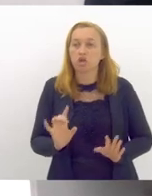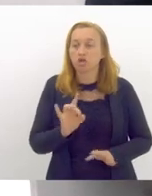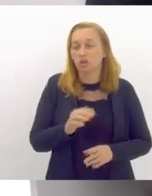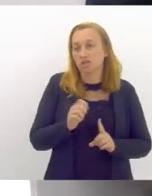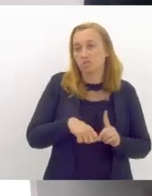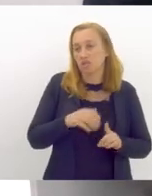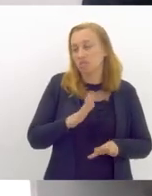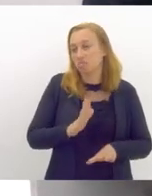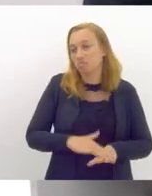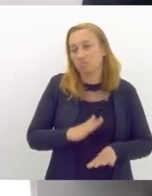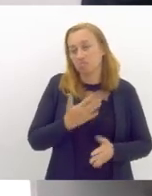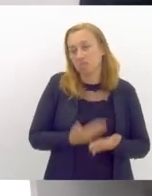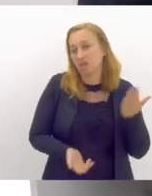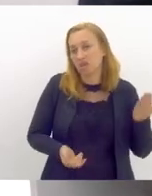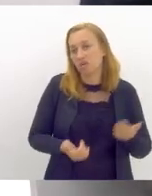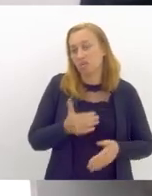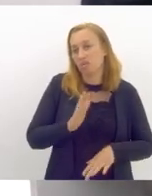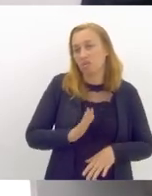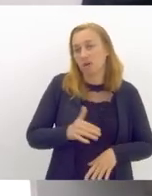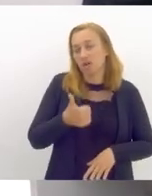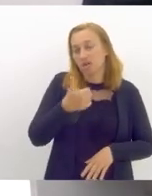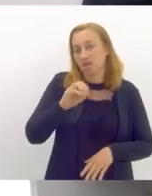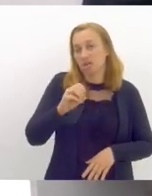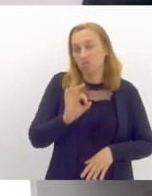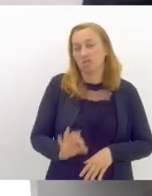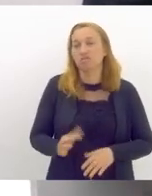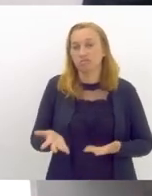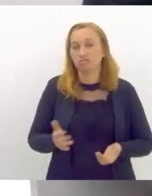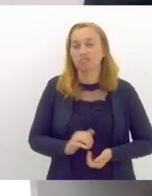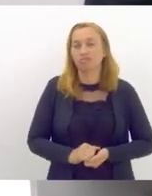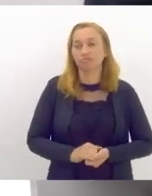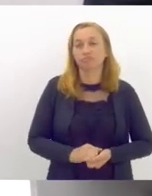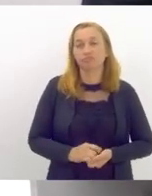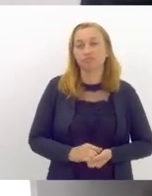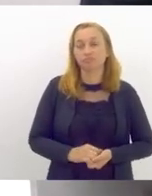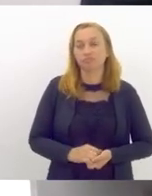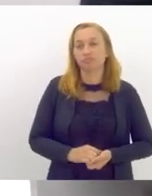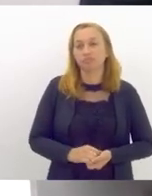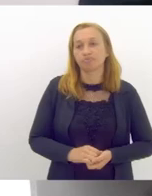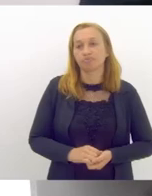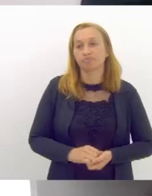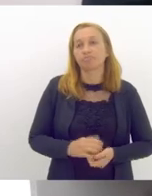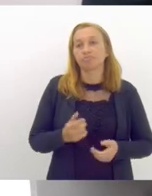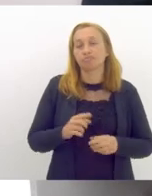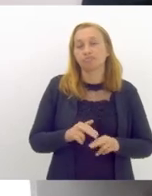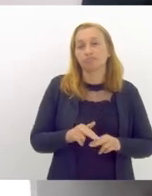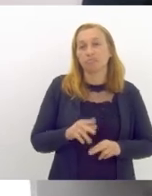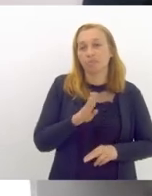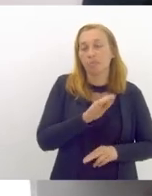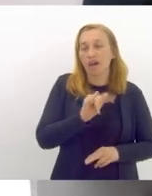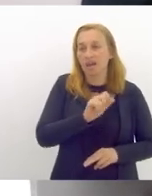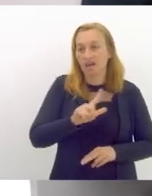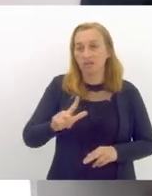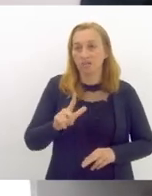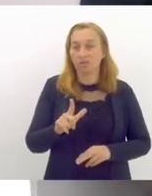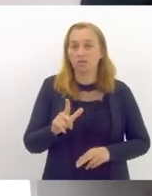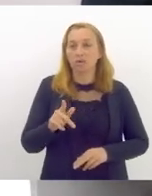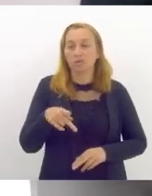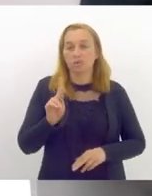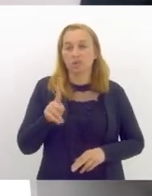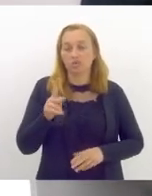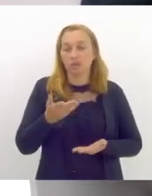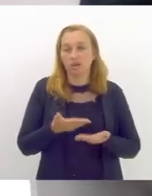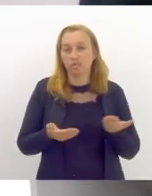esse mês já caiu mais 10% na refinaria o preço da gasolina só esse mês por conta da queda do bairro de petróleo então a gente